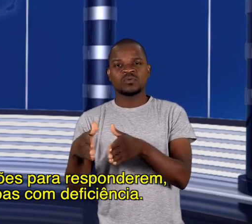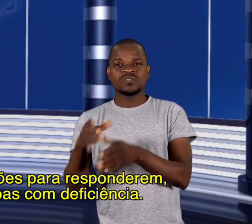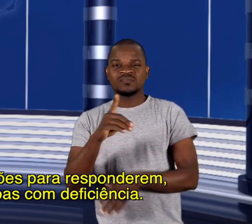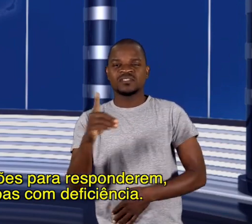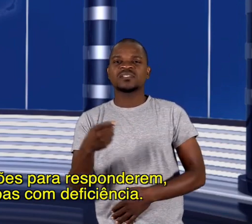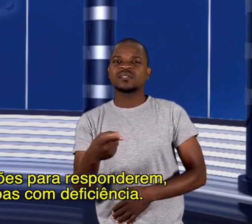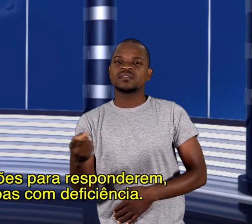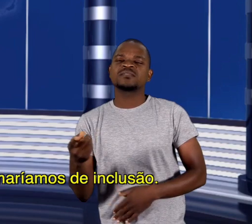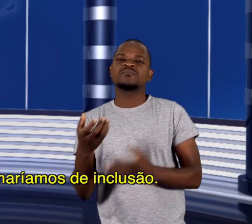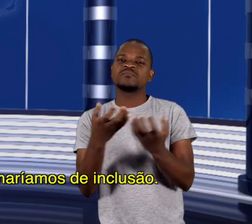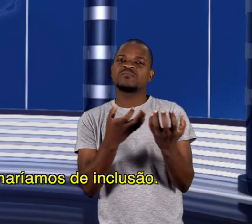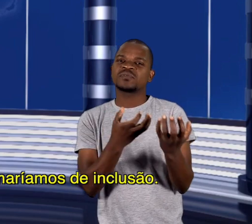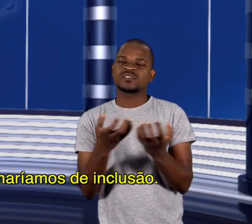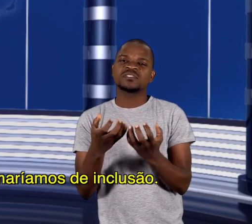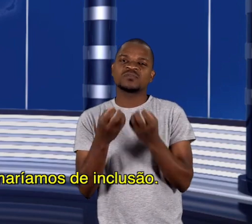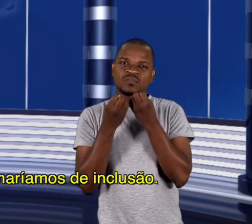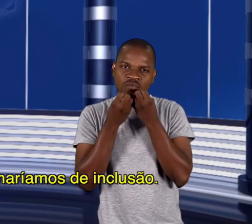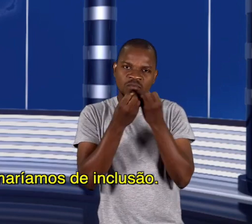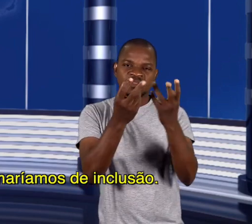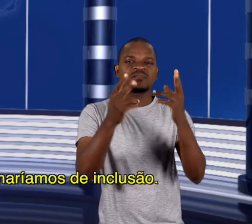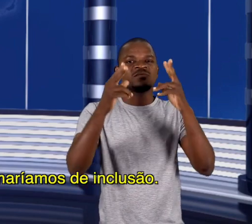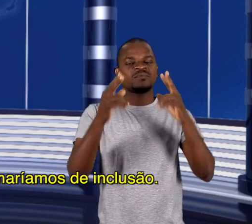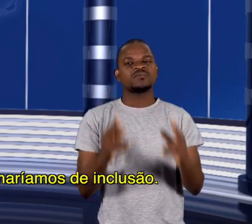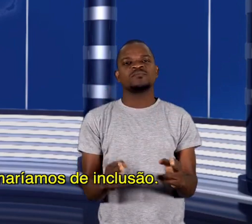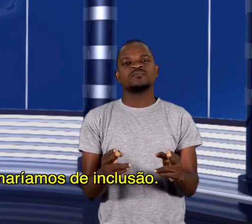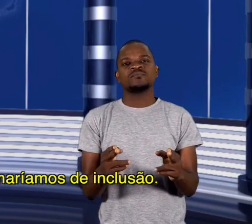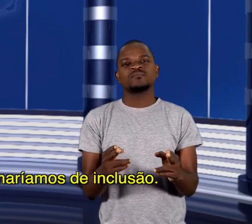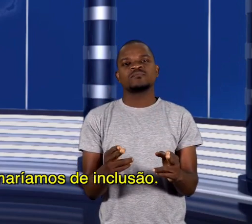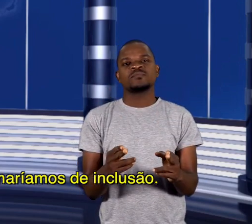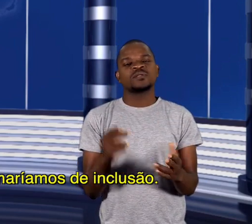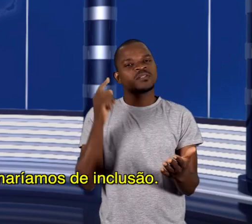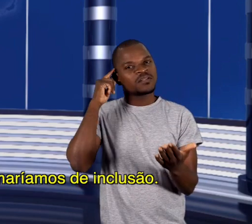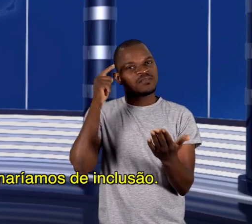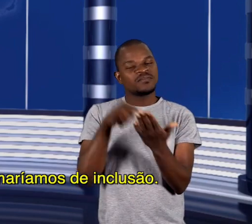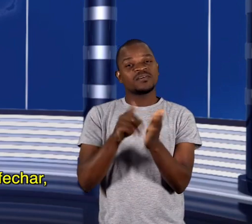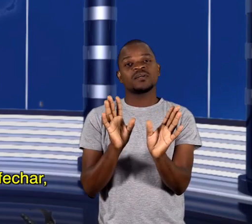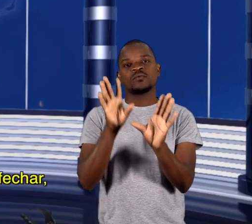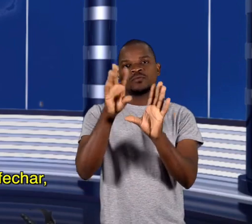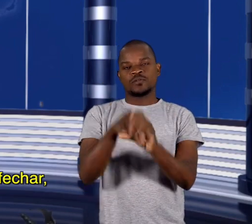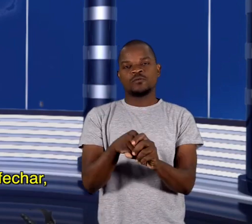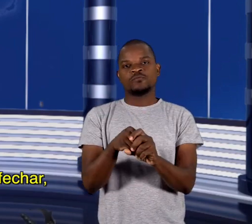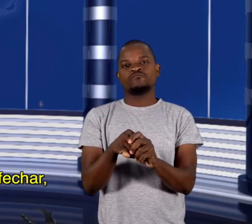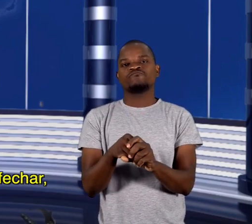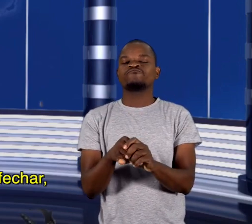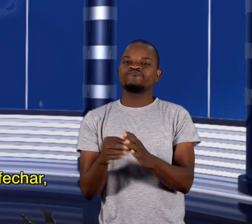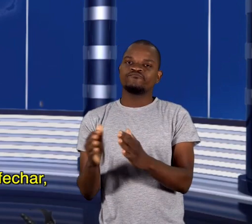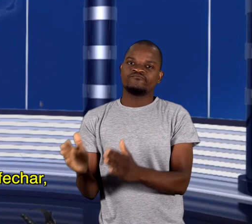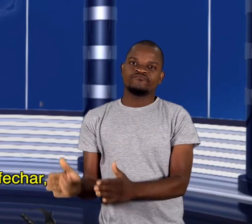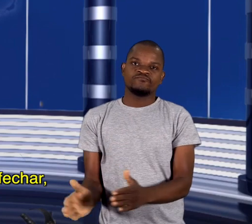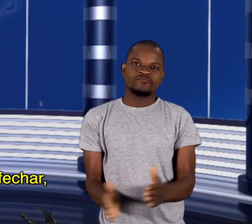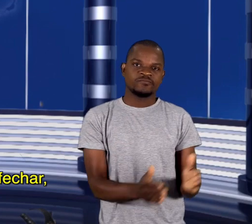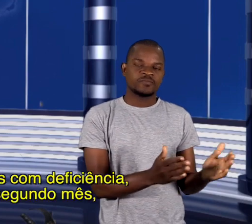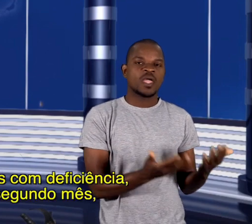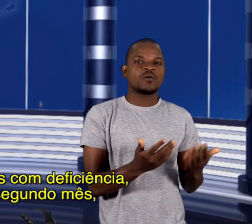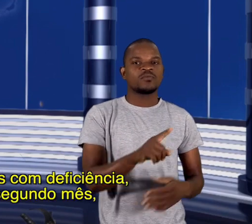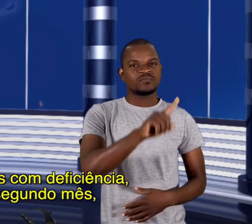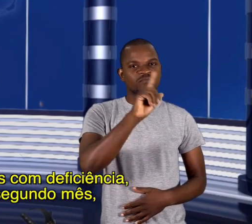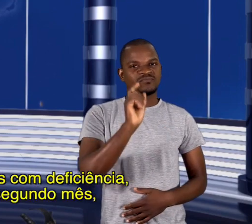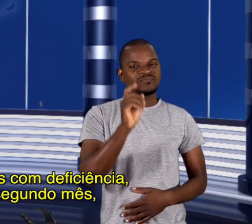com deficiência isto é que seria de facto aquilo que nós chamaríamos de inclusão então mesmo para fechar